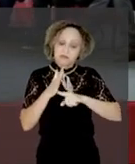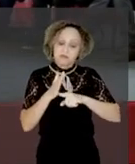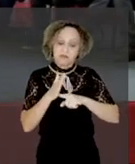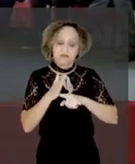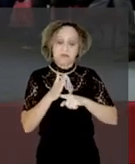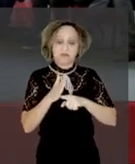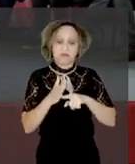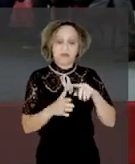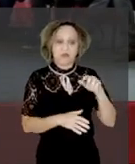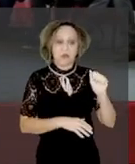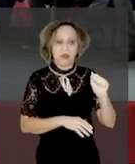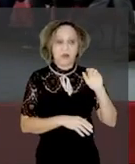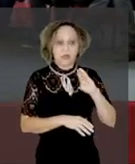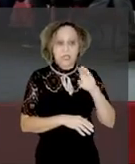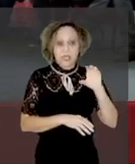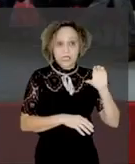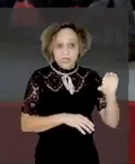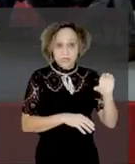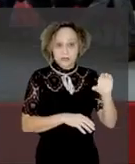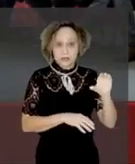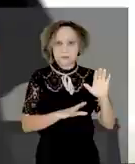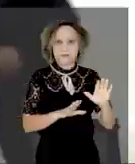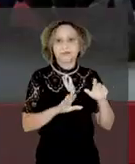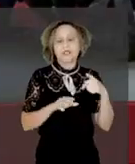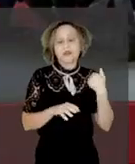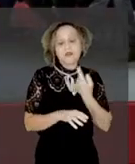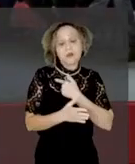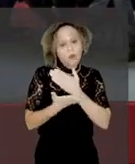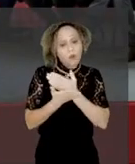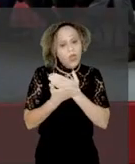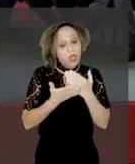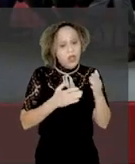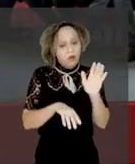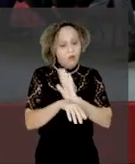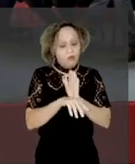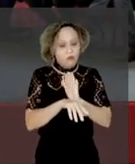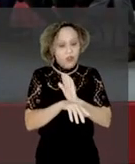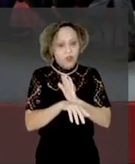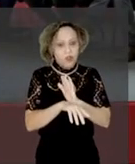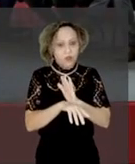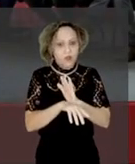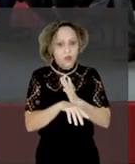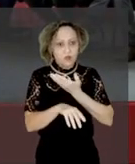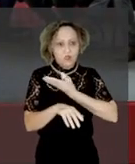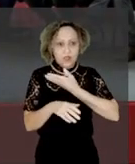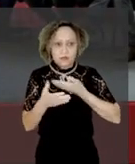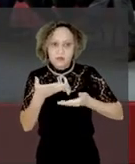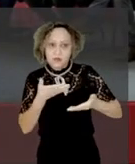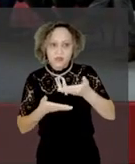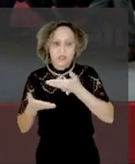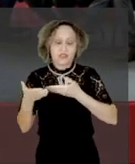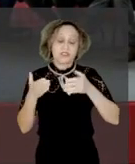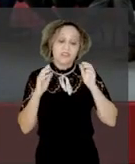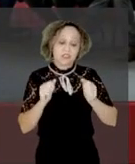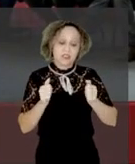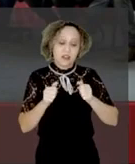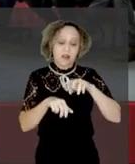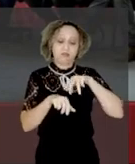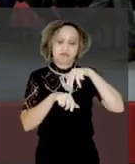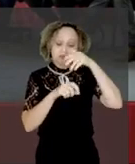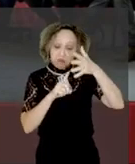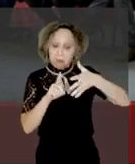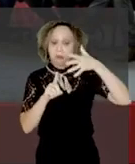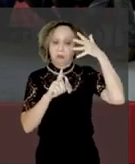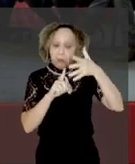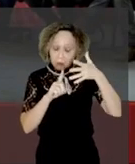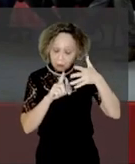Salve o Sindicato dos Metalúrgicos do ABC! Salve São Bernardo! Salve